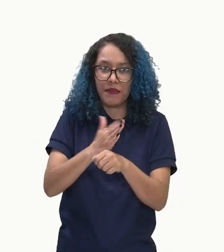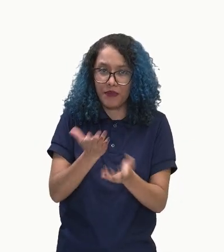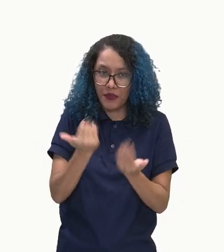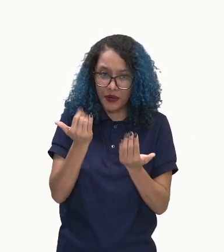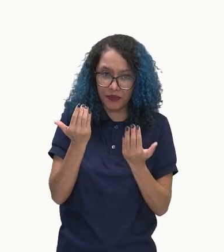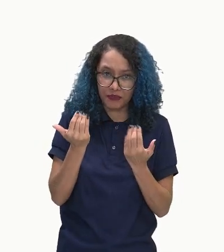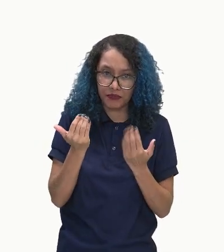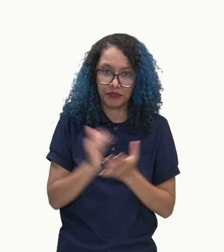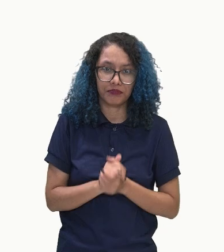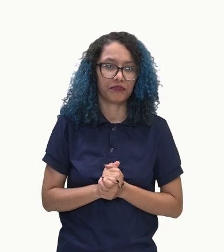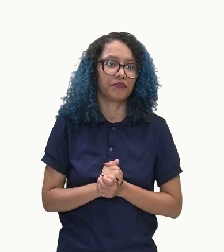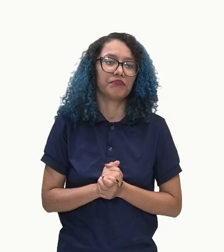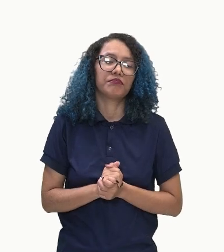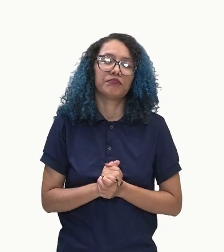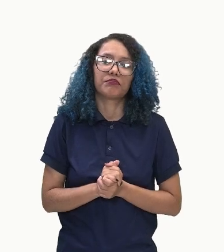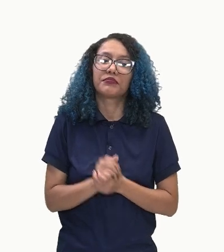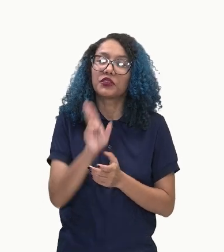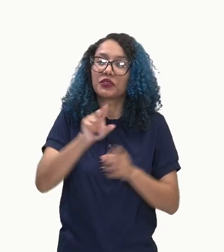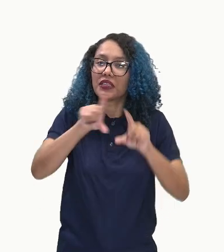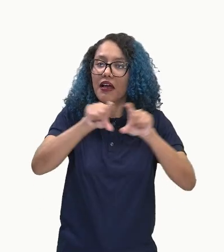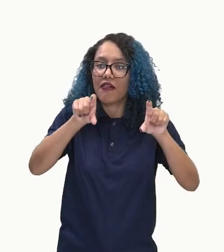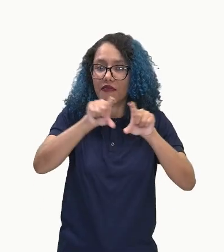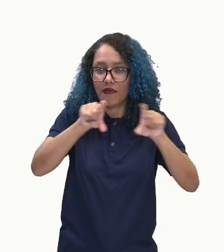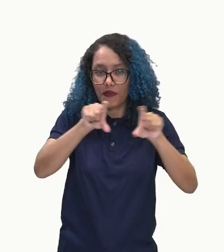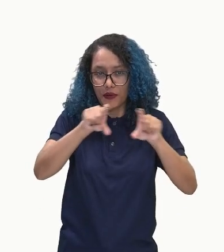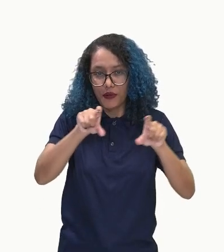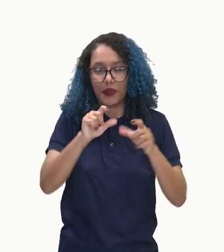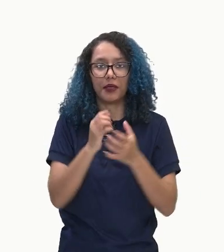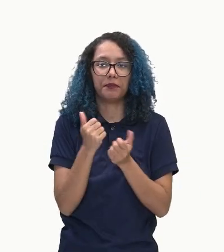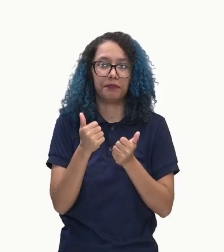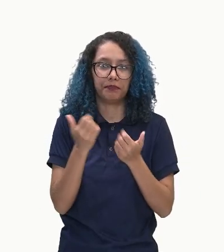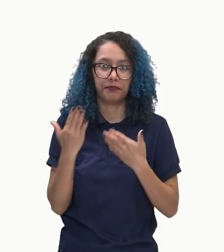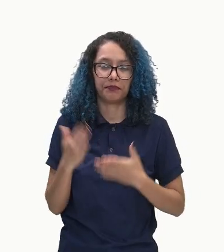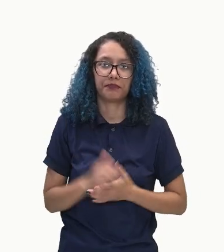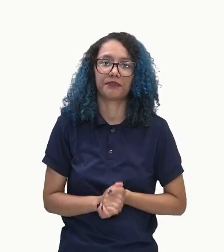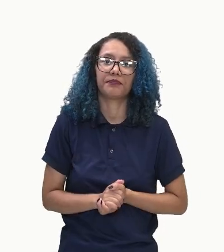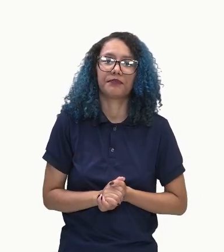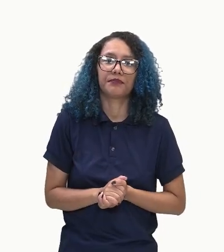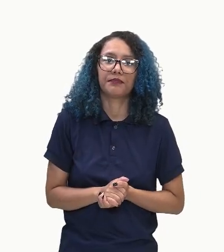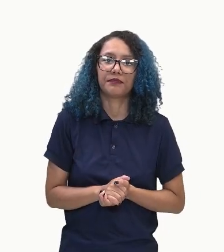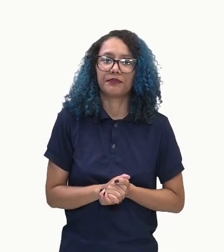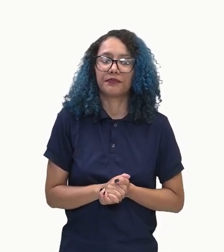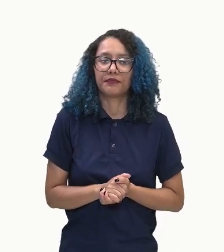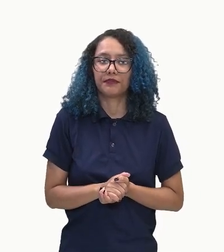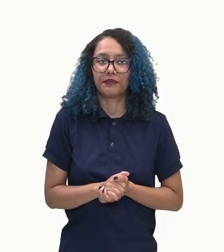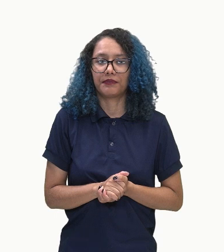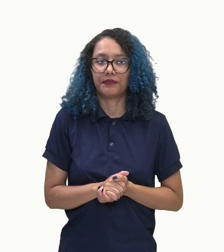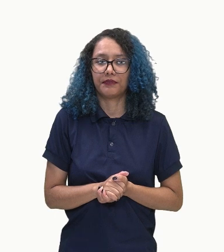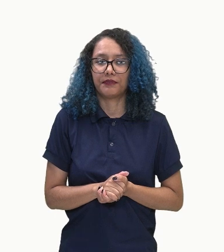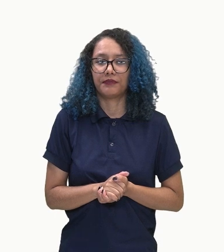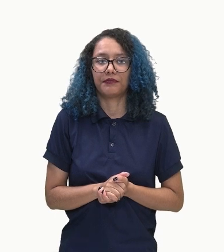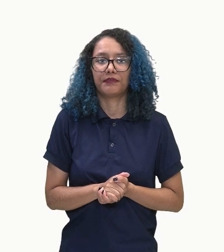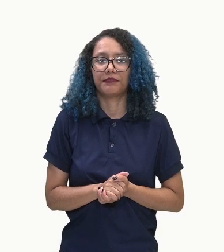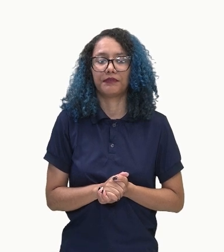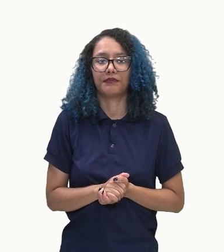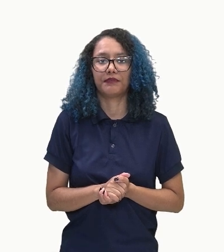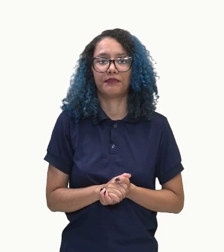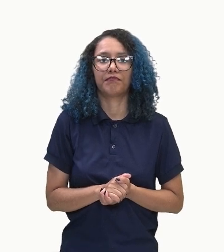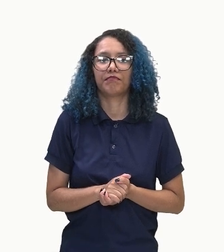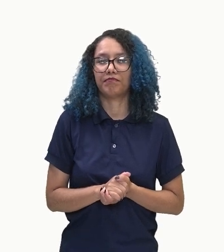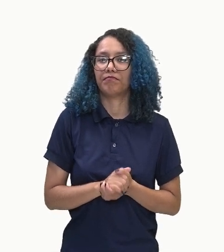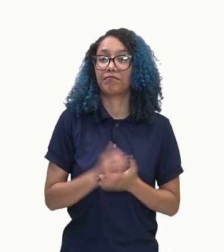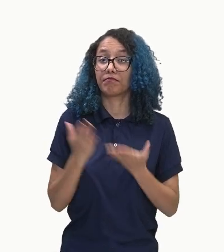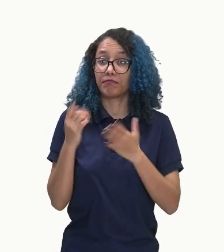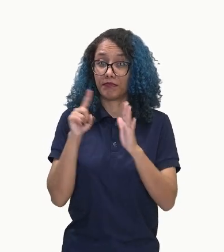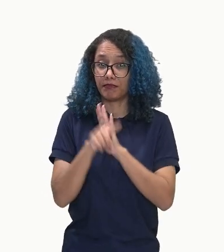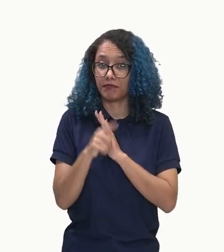essa fórmula aí na resolução aí de exercícios. Tudo bem? Então vamos praticar aqui, né? Com uma questãozinha que eu trago aqui